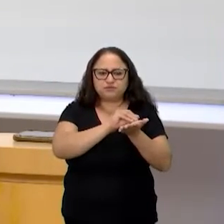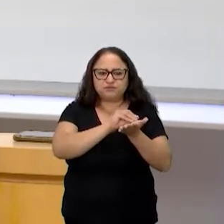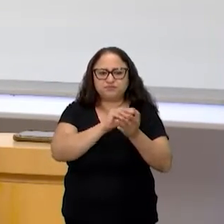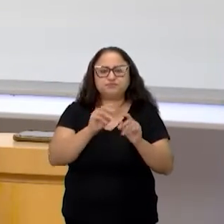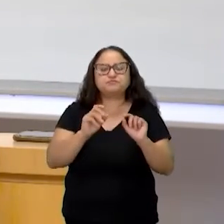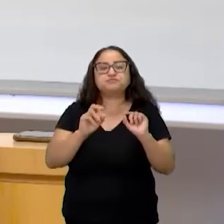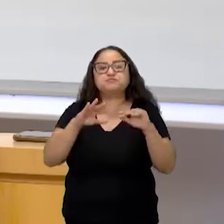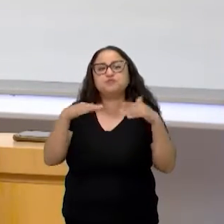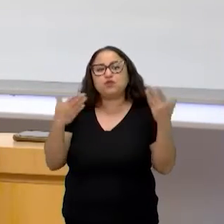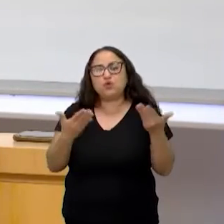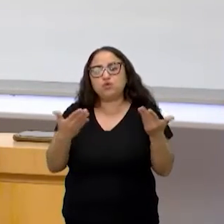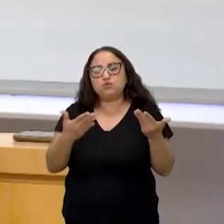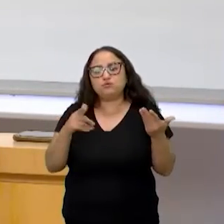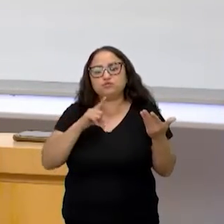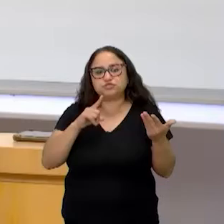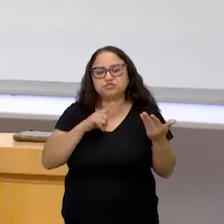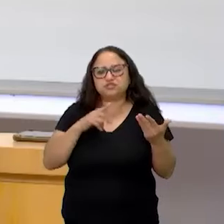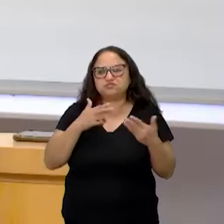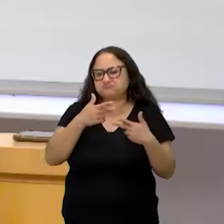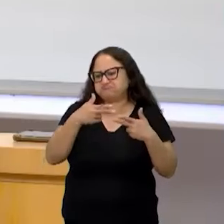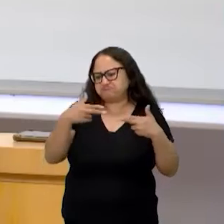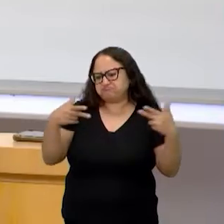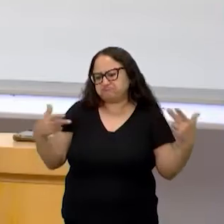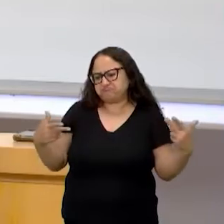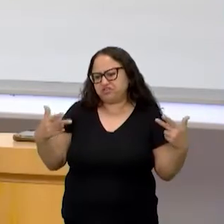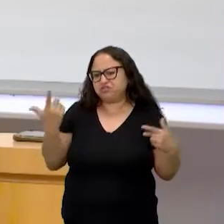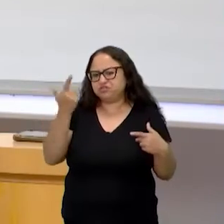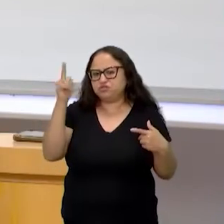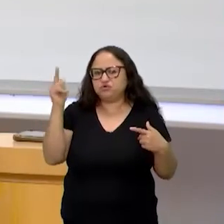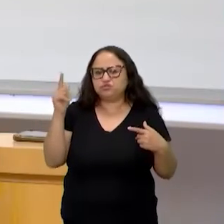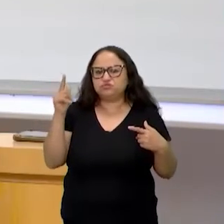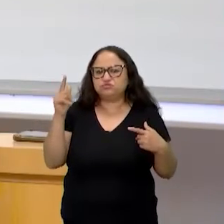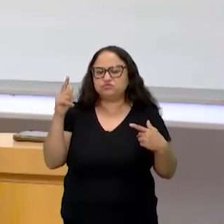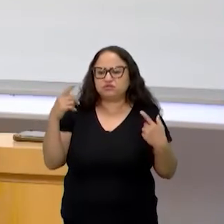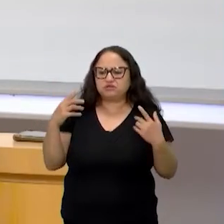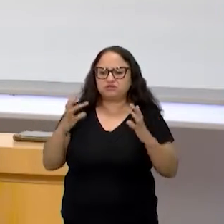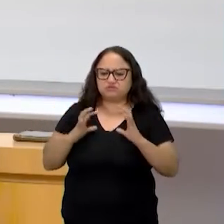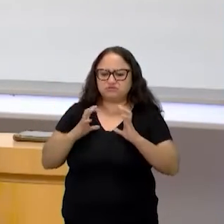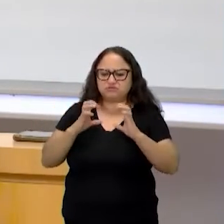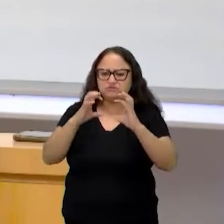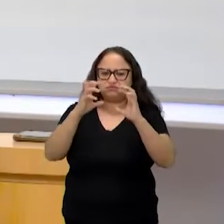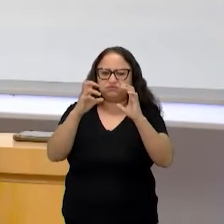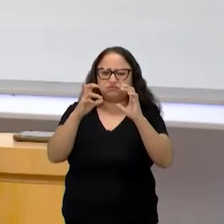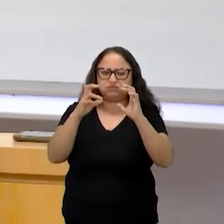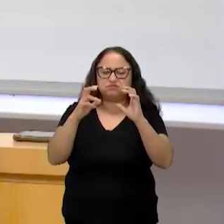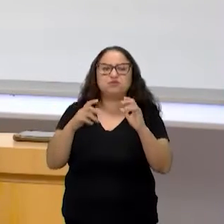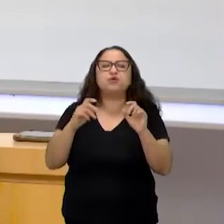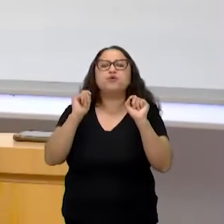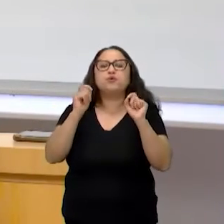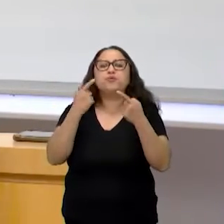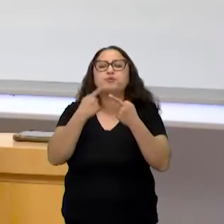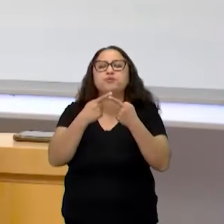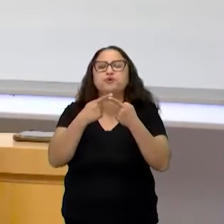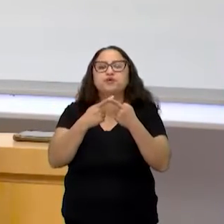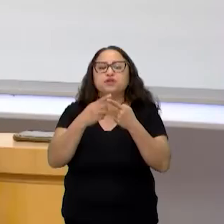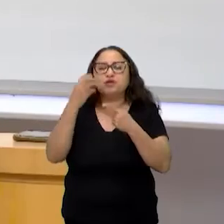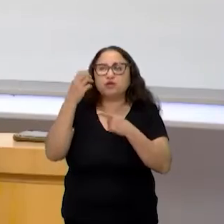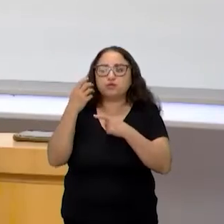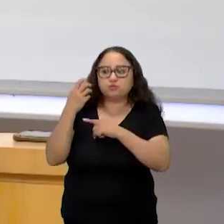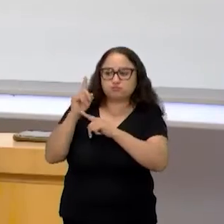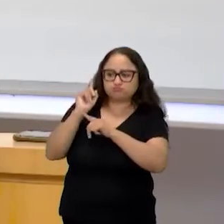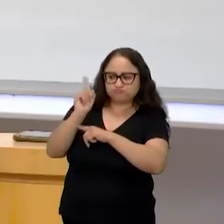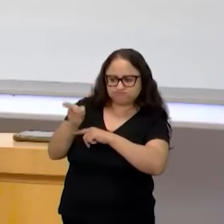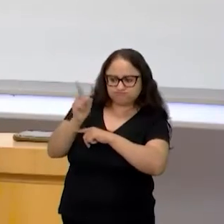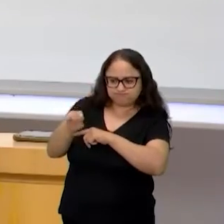aí até hoje, né, vários e vários artistas brigando na justiça, vários compositores, né, acusando outros